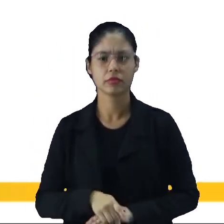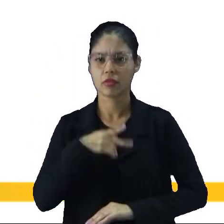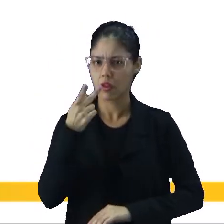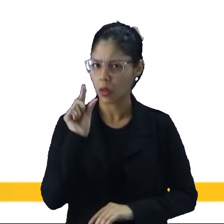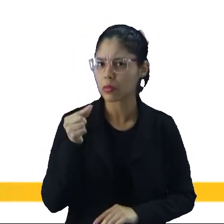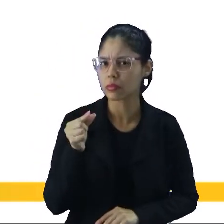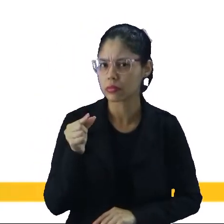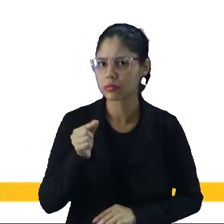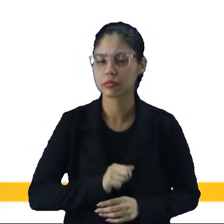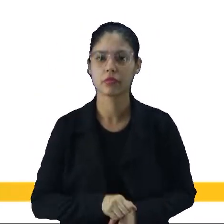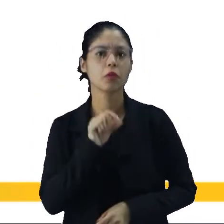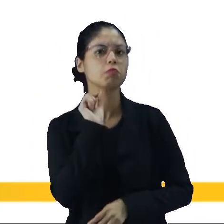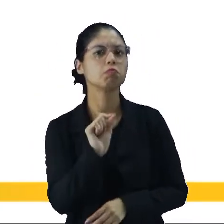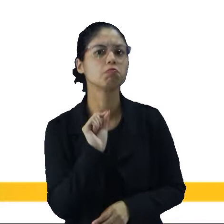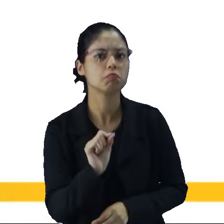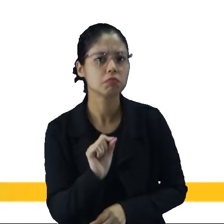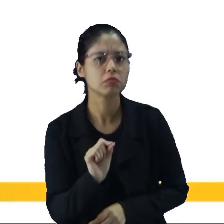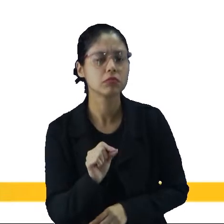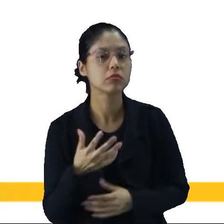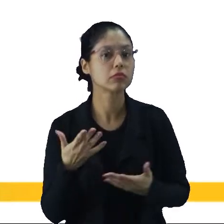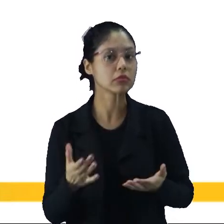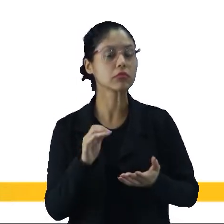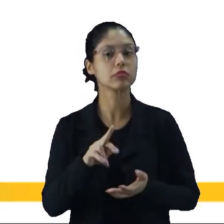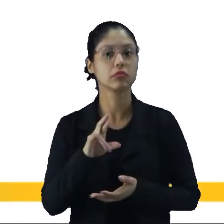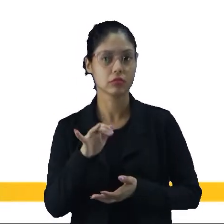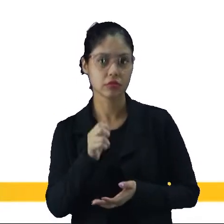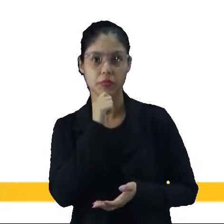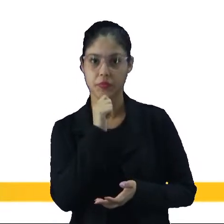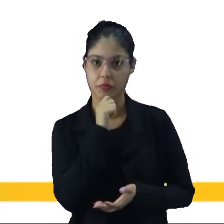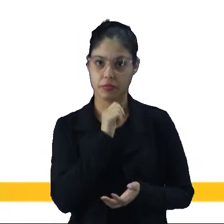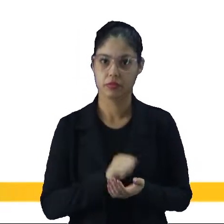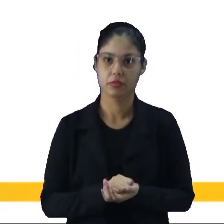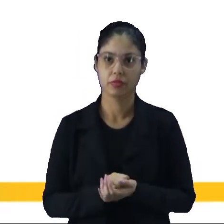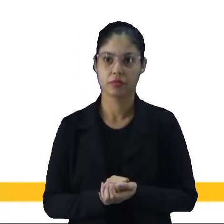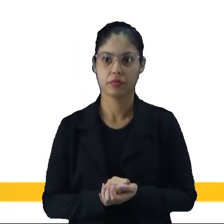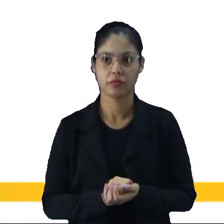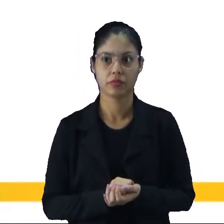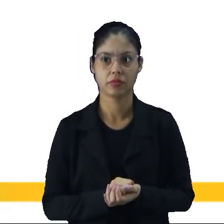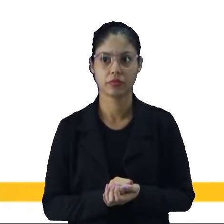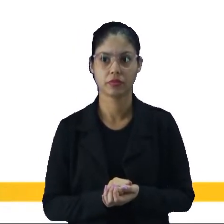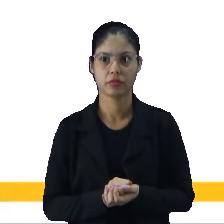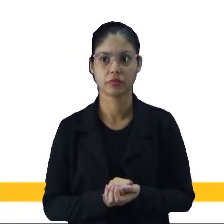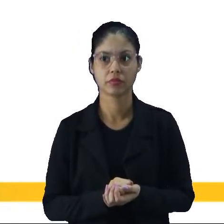falar um pouco sobre isso? O que é quadrante? No sentido aqui anti-horário, ó.